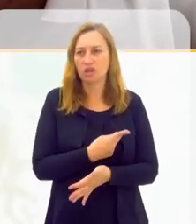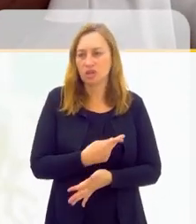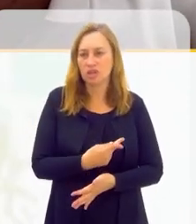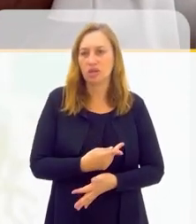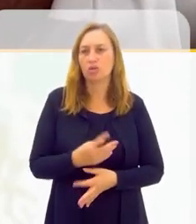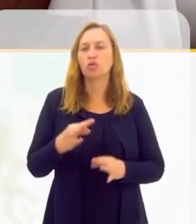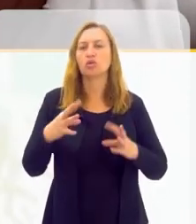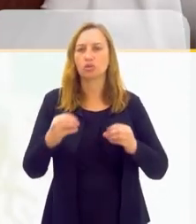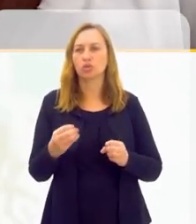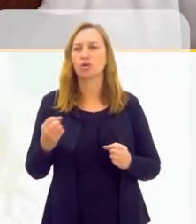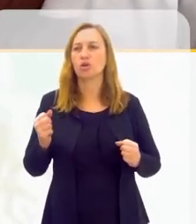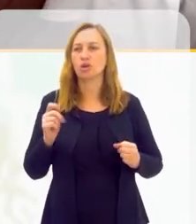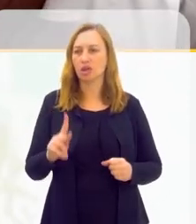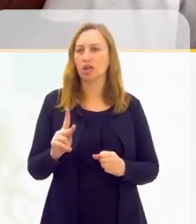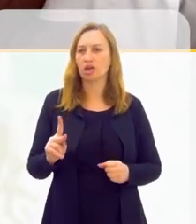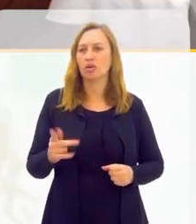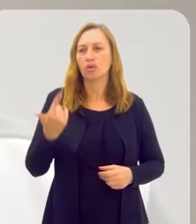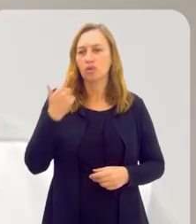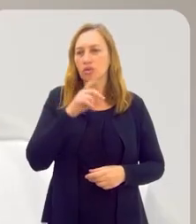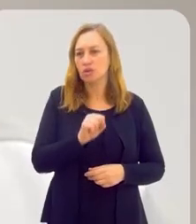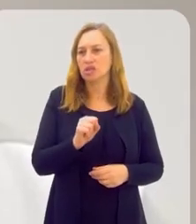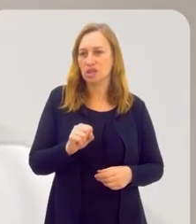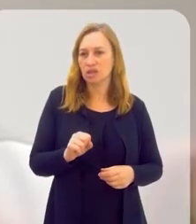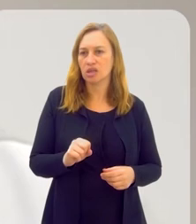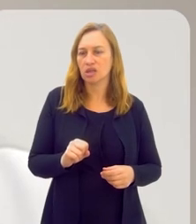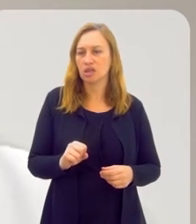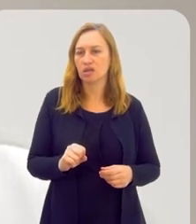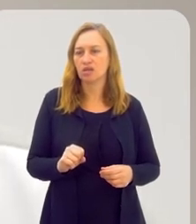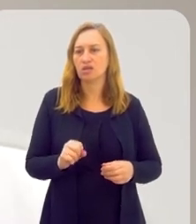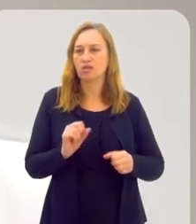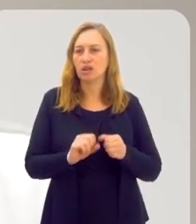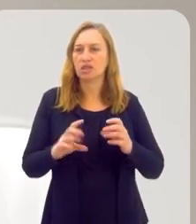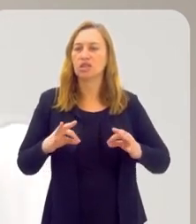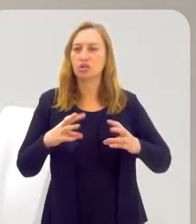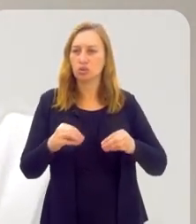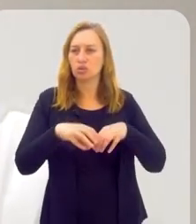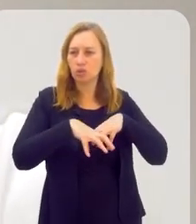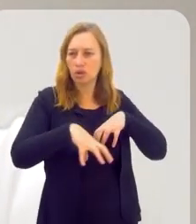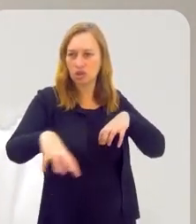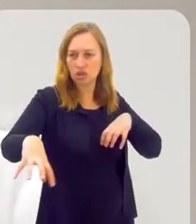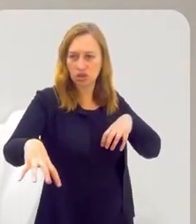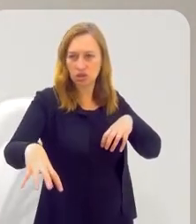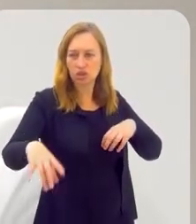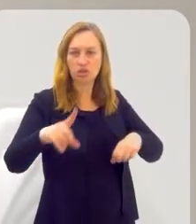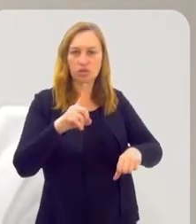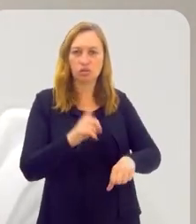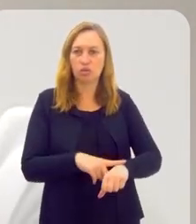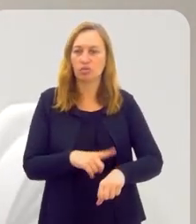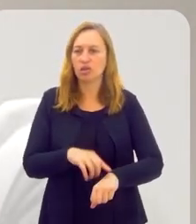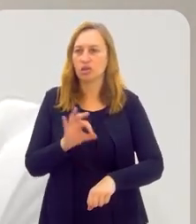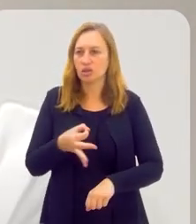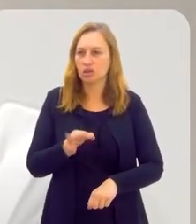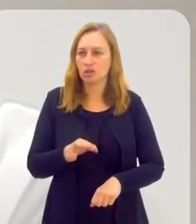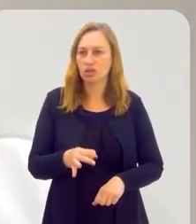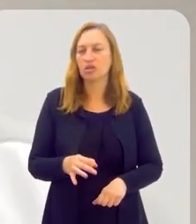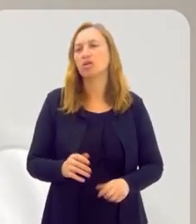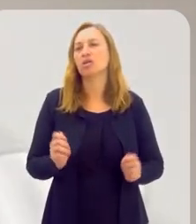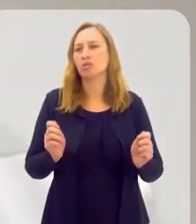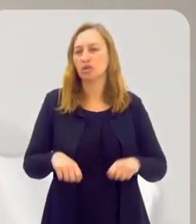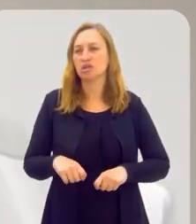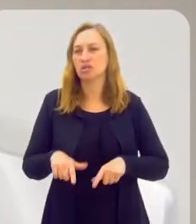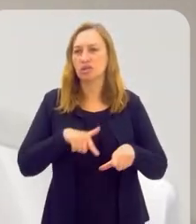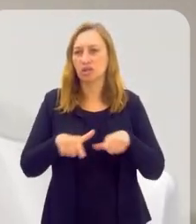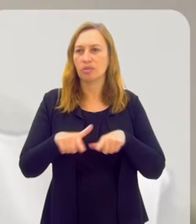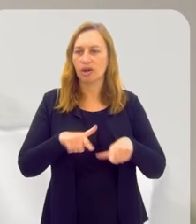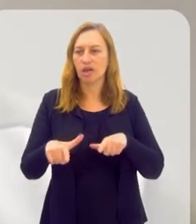tudo bem nesse sentido, porque conseguimos condensar as aulas teóricas à distância e, quando era suposto estarmos cá fora, foi possível